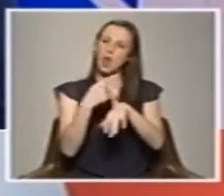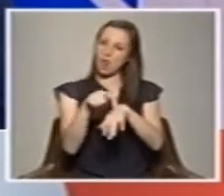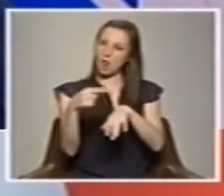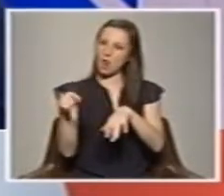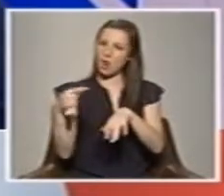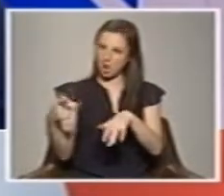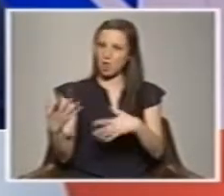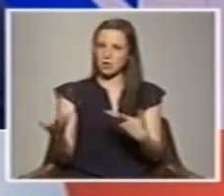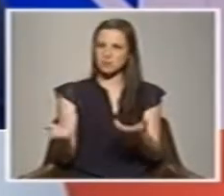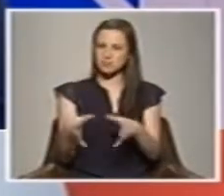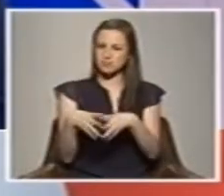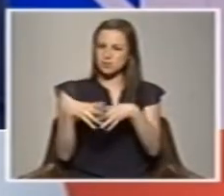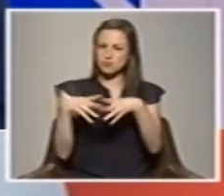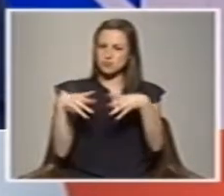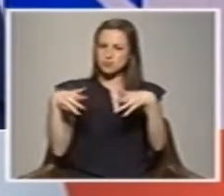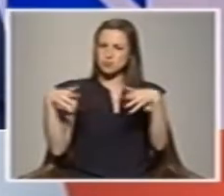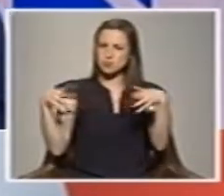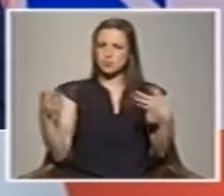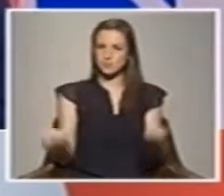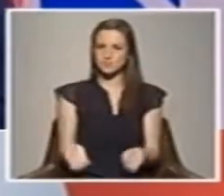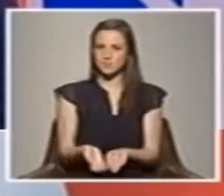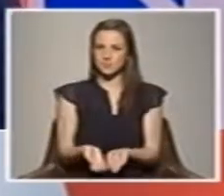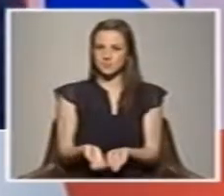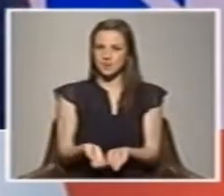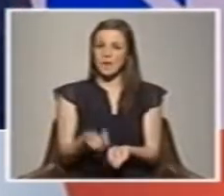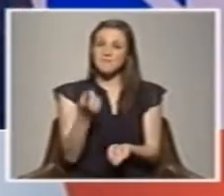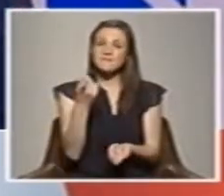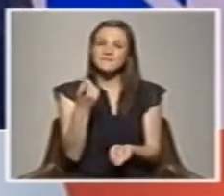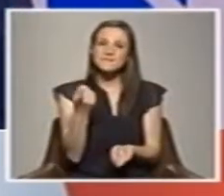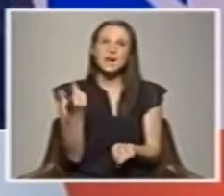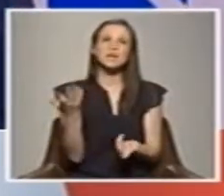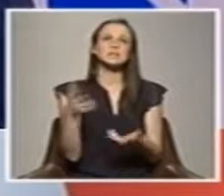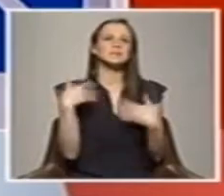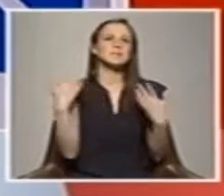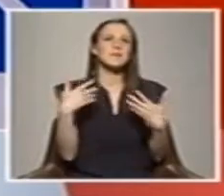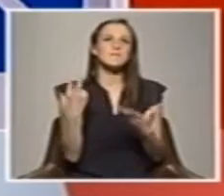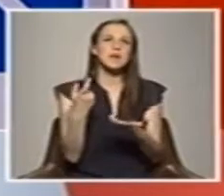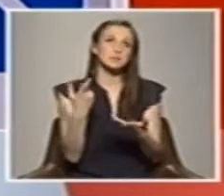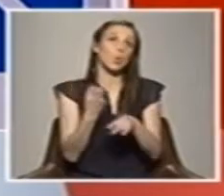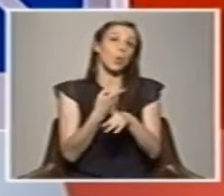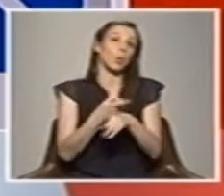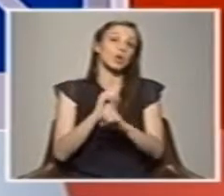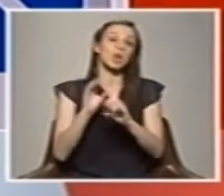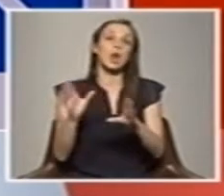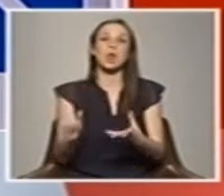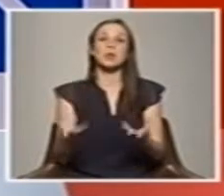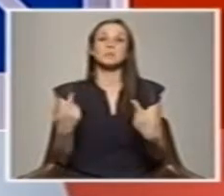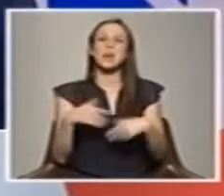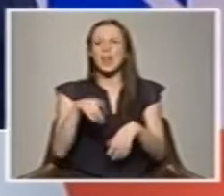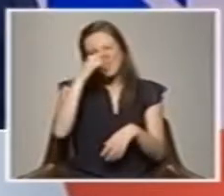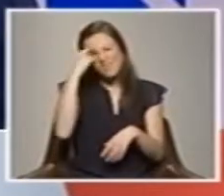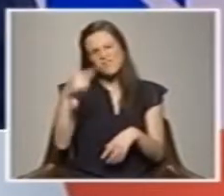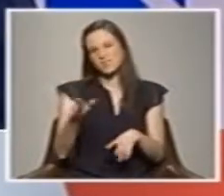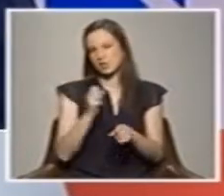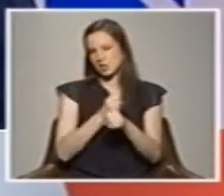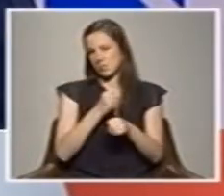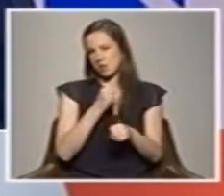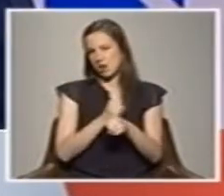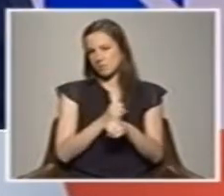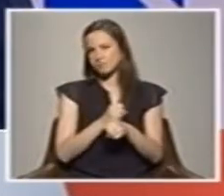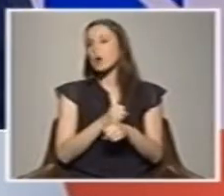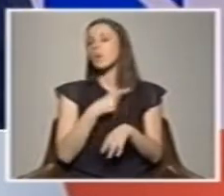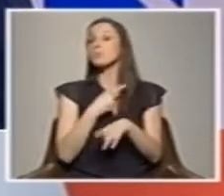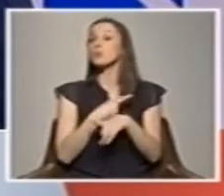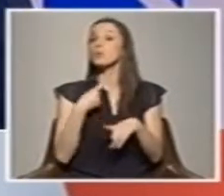crescido enormemente. Falta a outros níveis, é isso? Falta a outros níveis, mas a outros níveis é mais difícil de trabalhar. Porquê? Porque entra